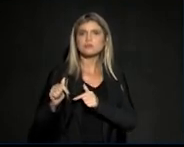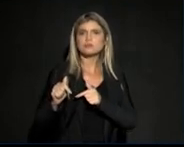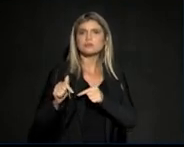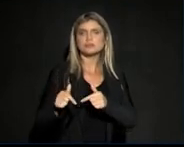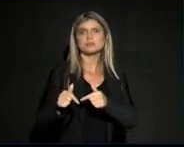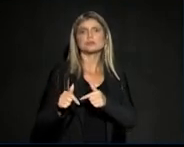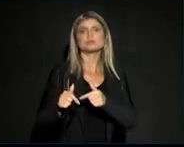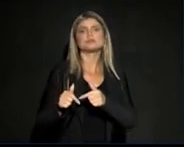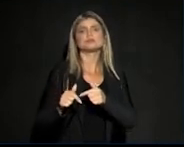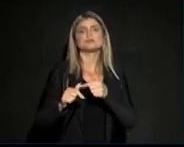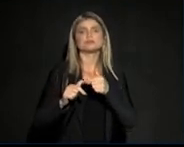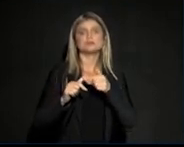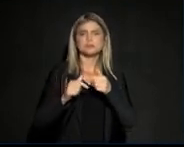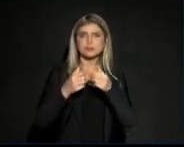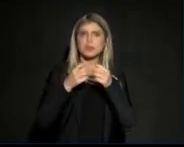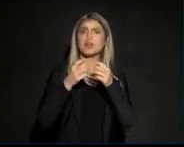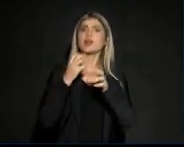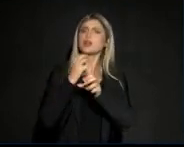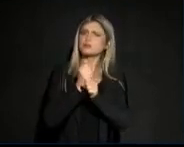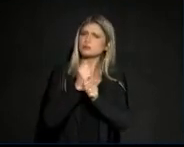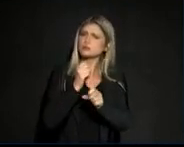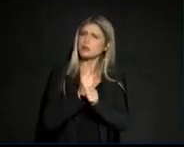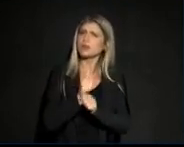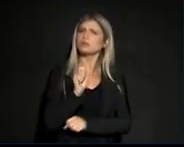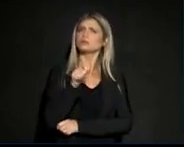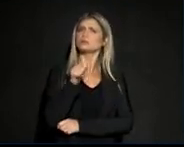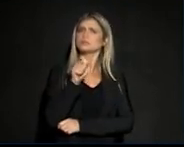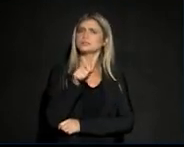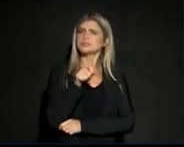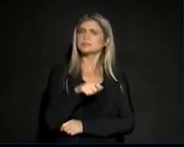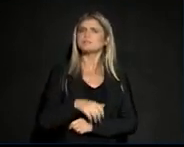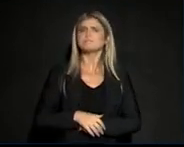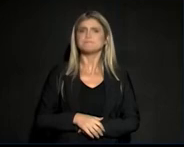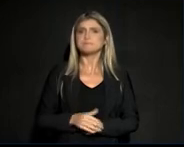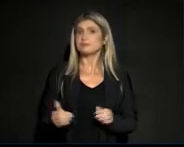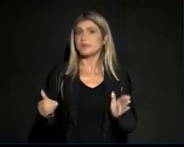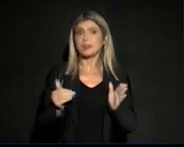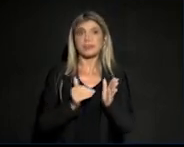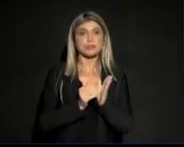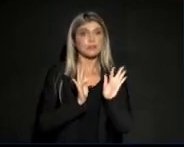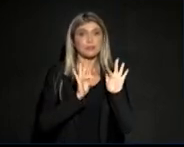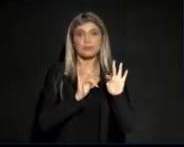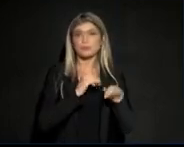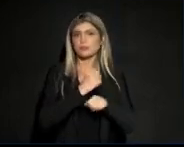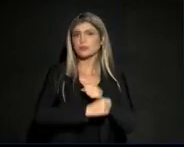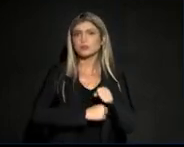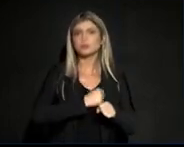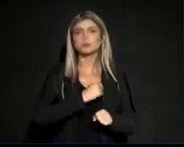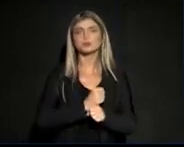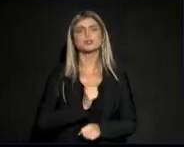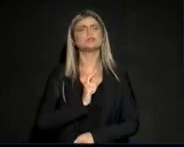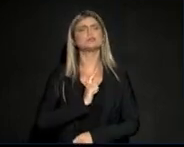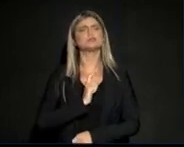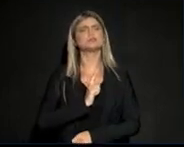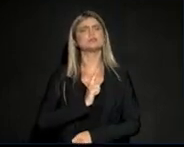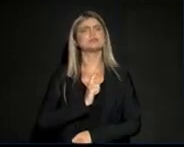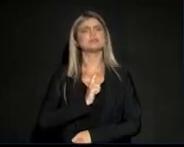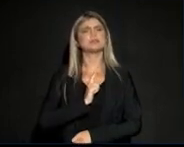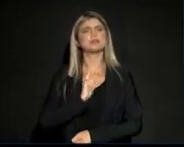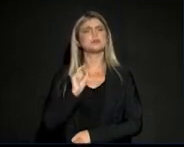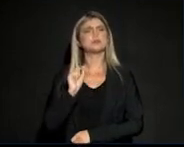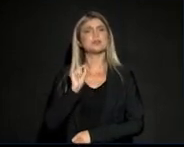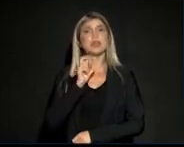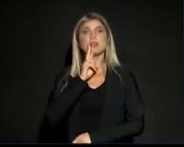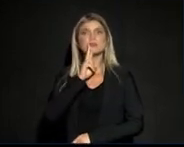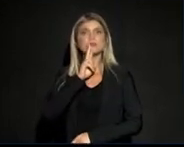é vai dá fruto vai dar fruta independente do que aconteça agora até o final do ano já tem um legado plantado que